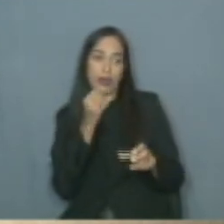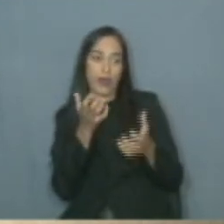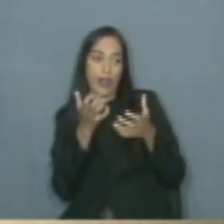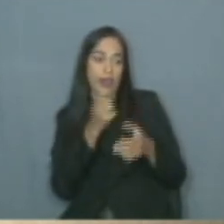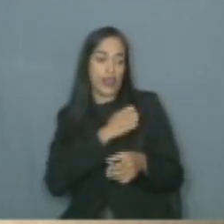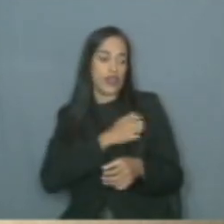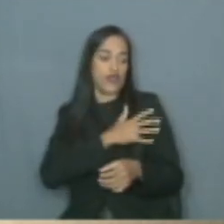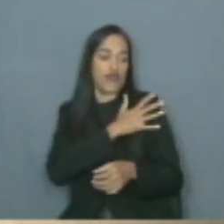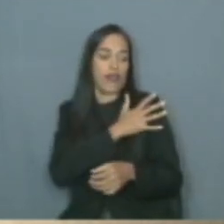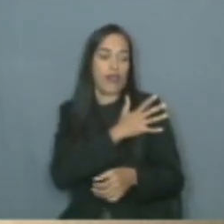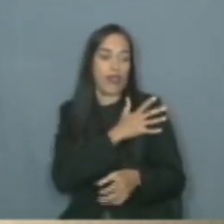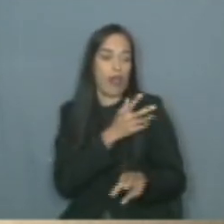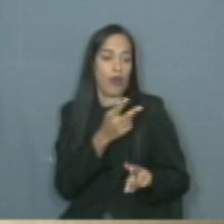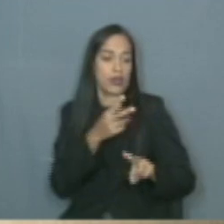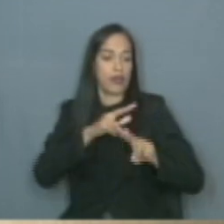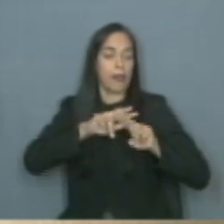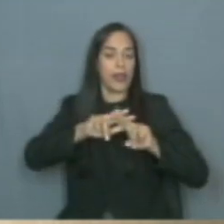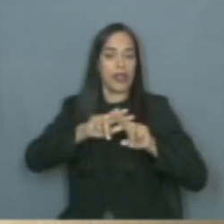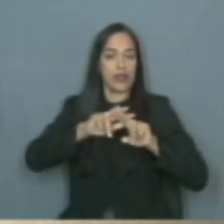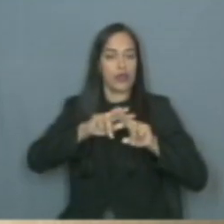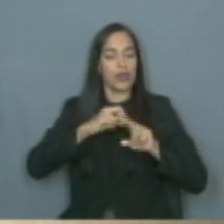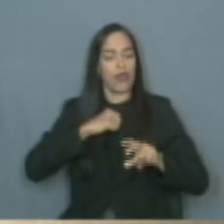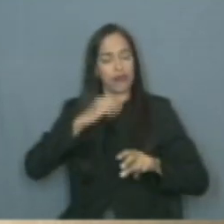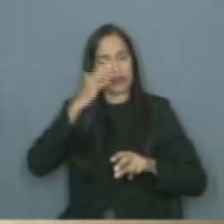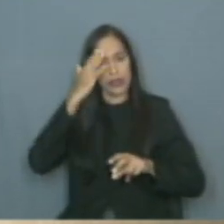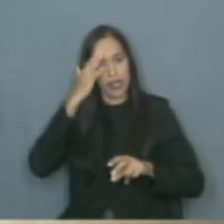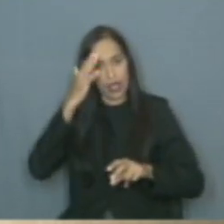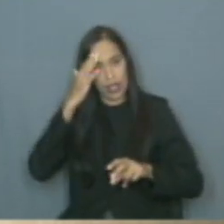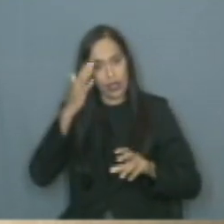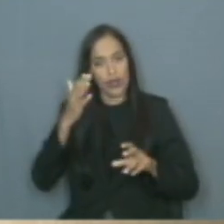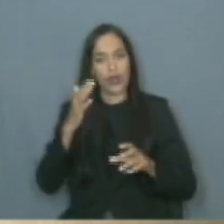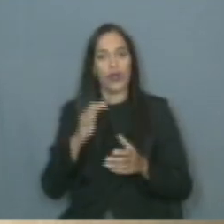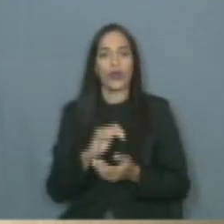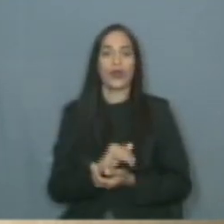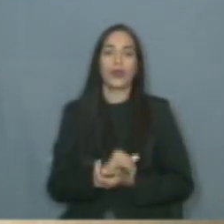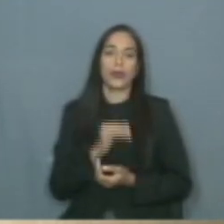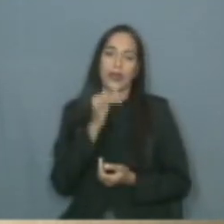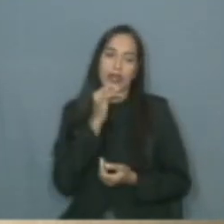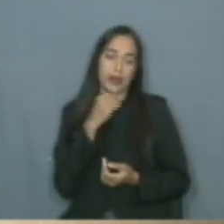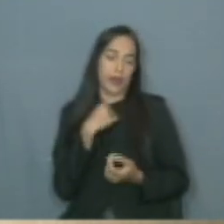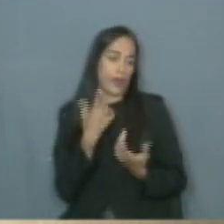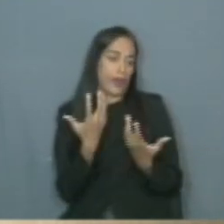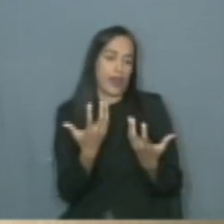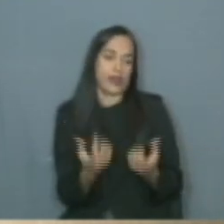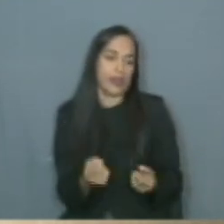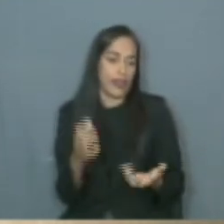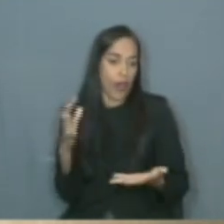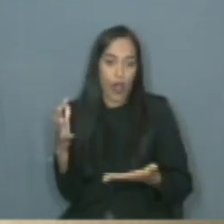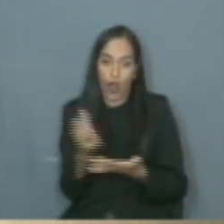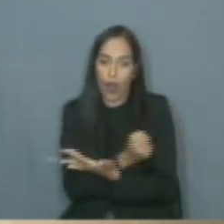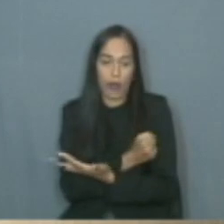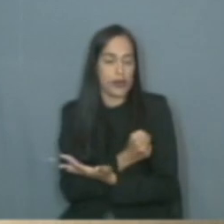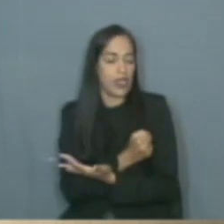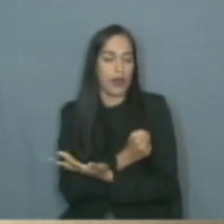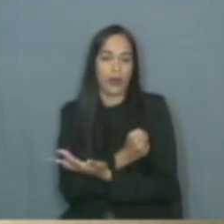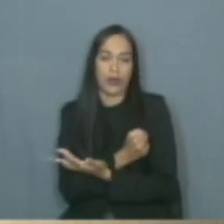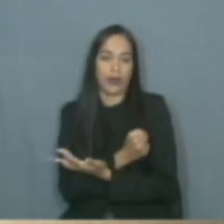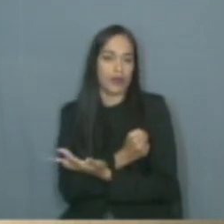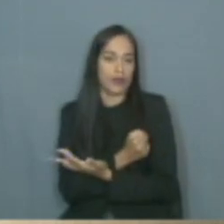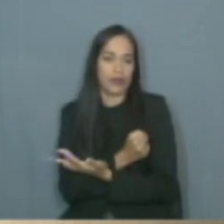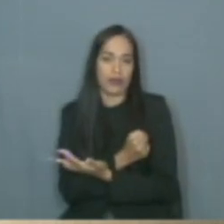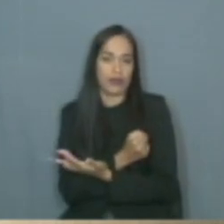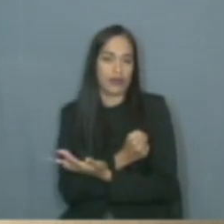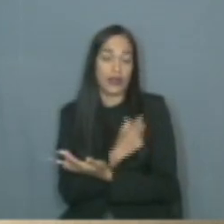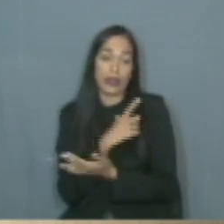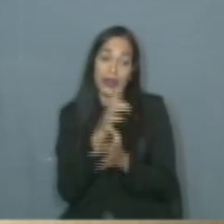ser preso, mesmo entendendo quando Vossa Excelência traz o mote aqui para dizer eu não aceito corrupção de qualquer modo.